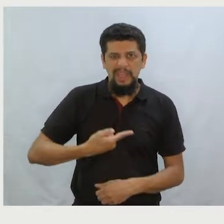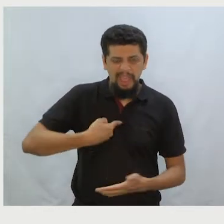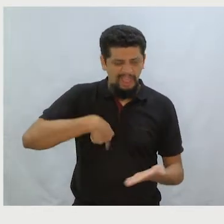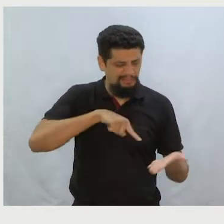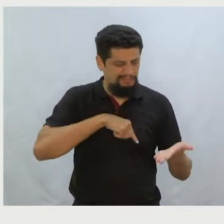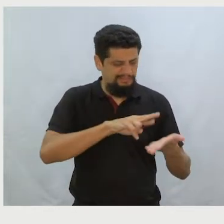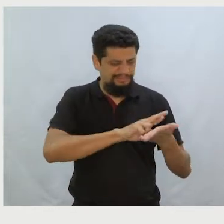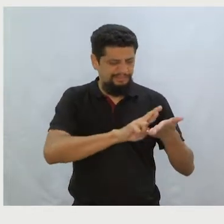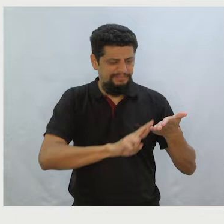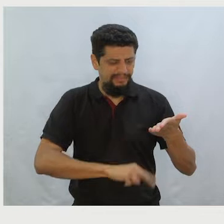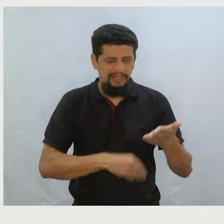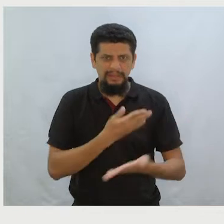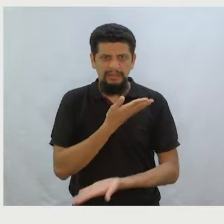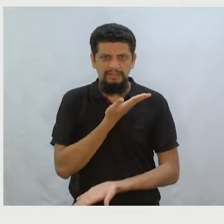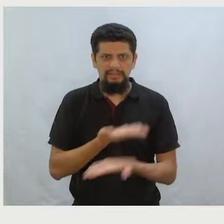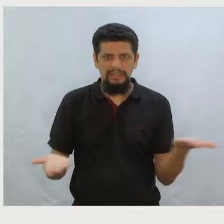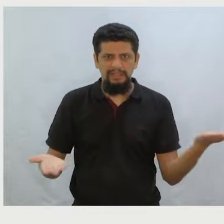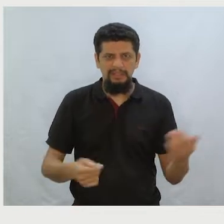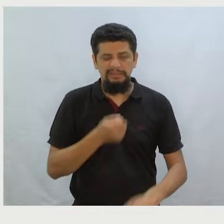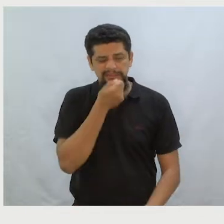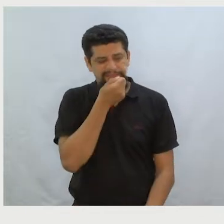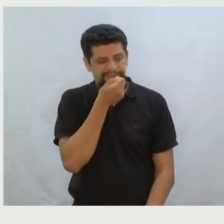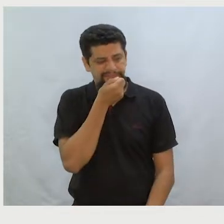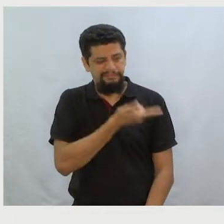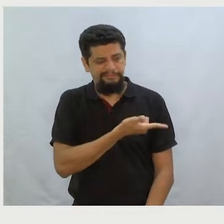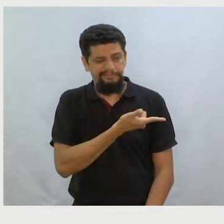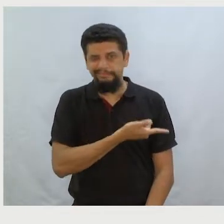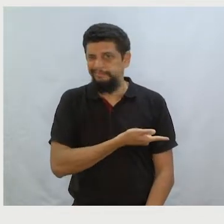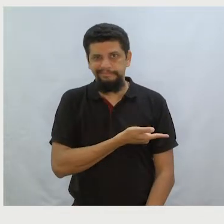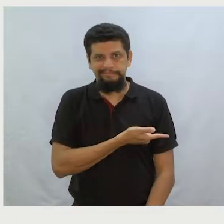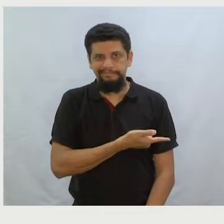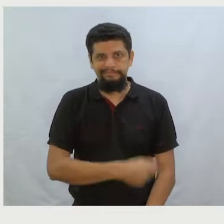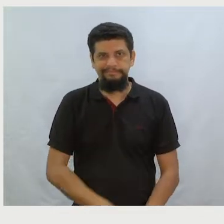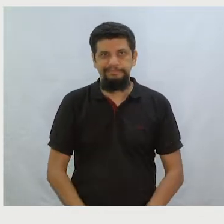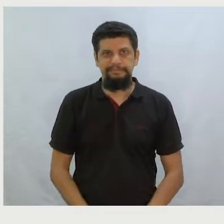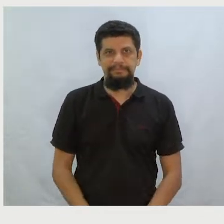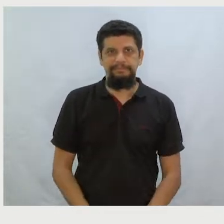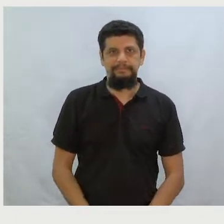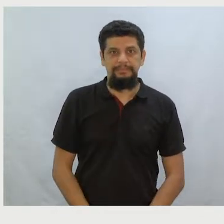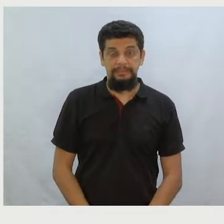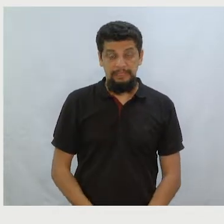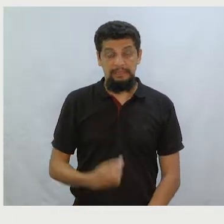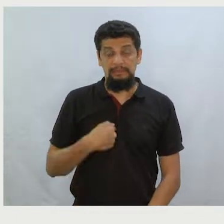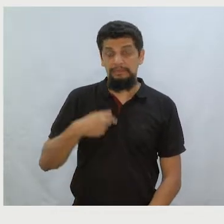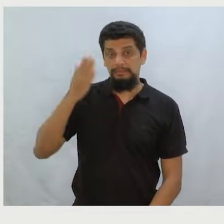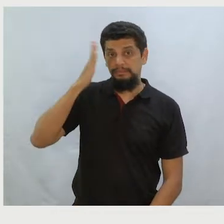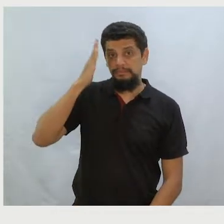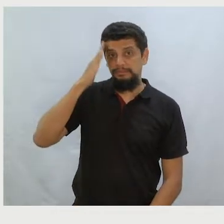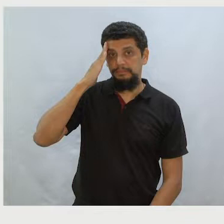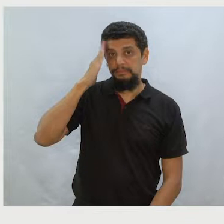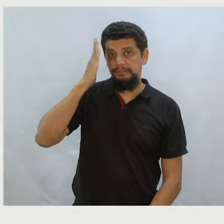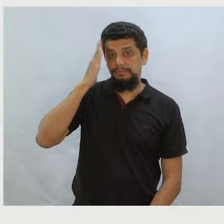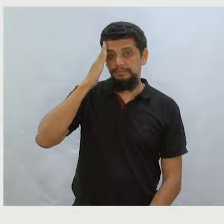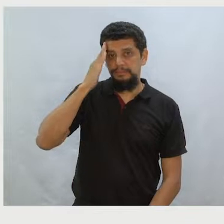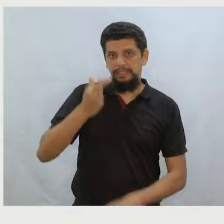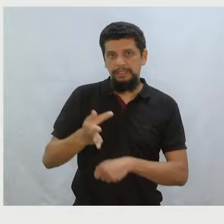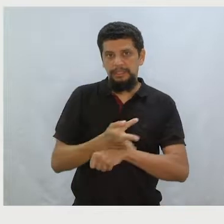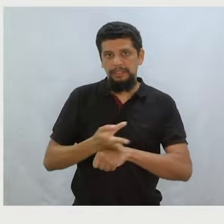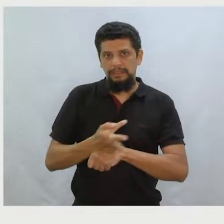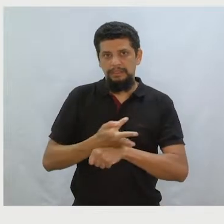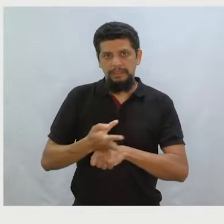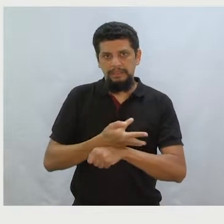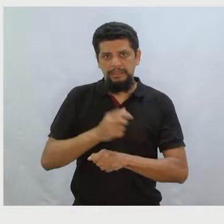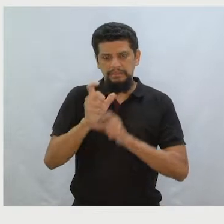a nossa redação perdem toda a graça Eu sabia que as